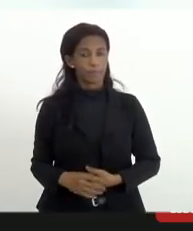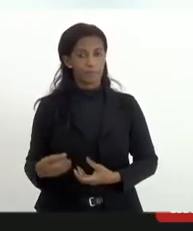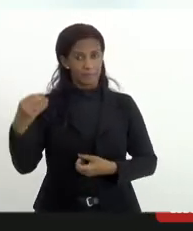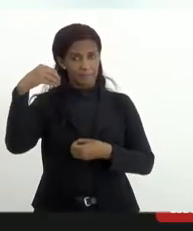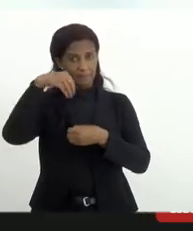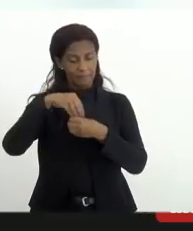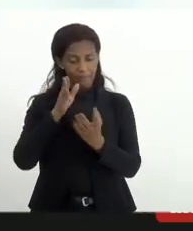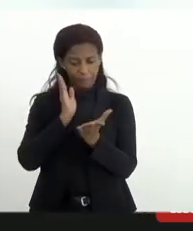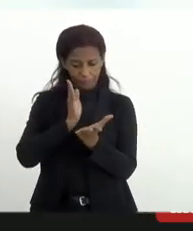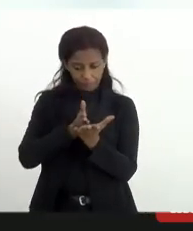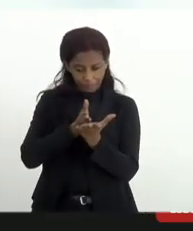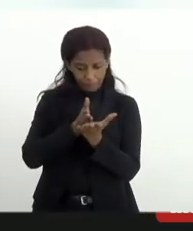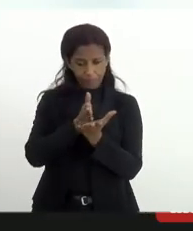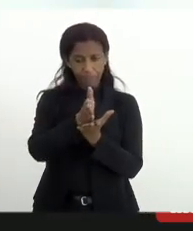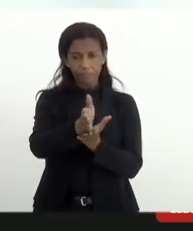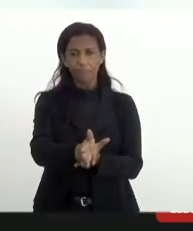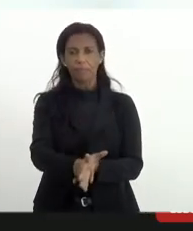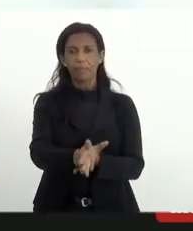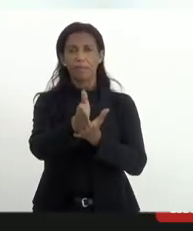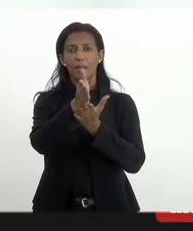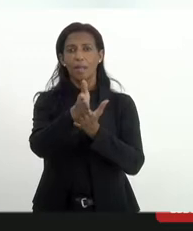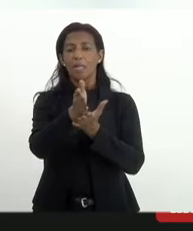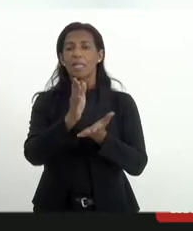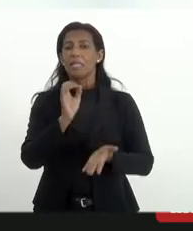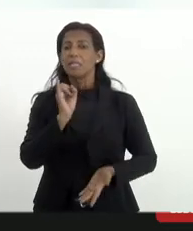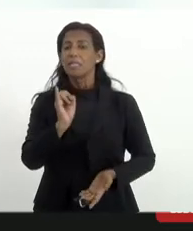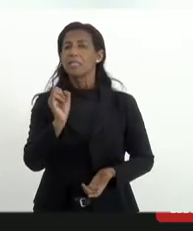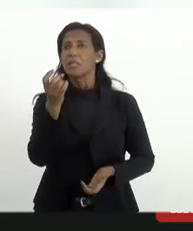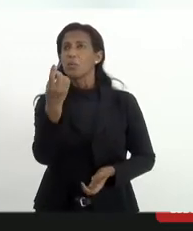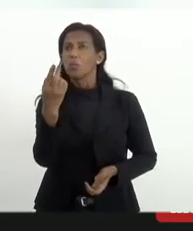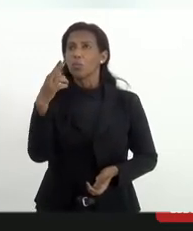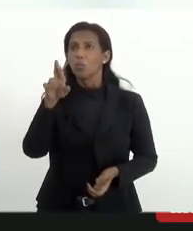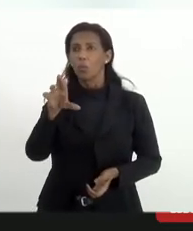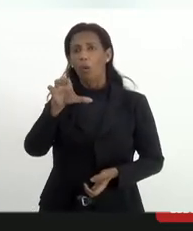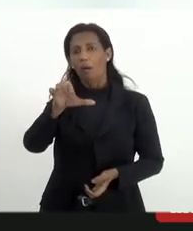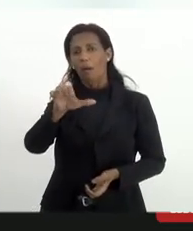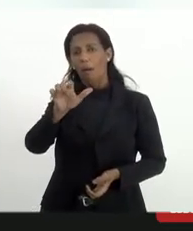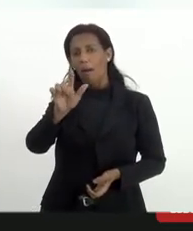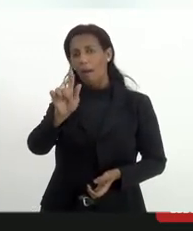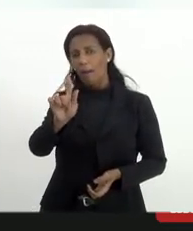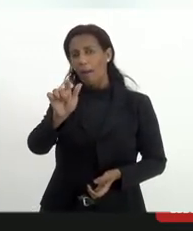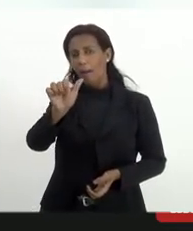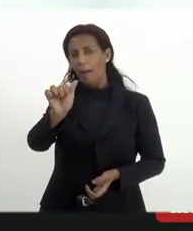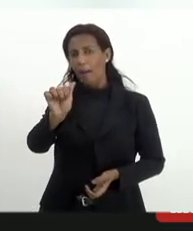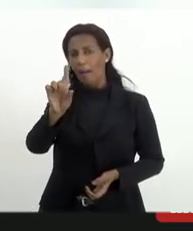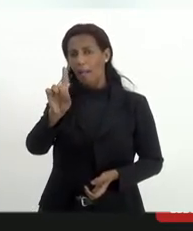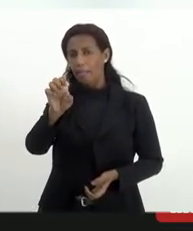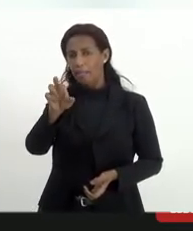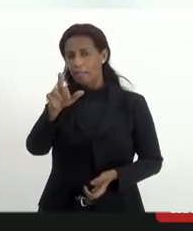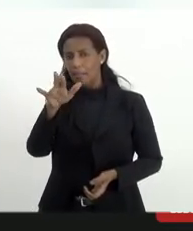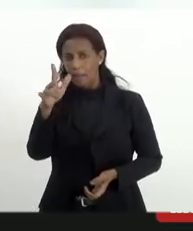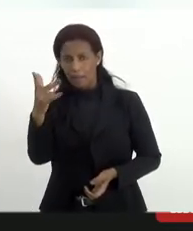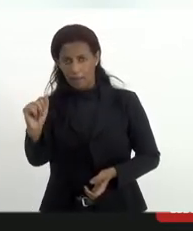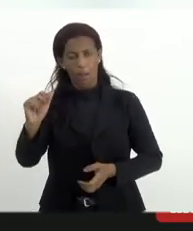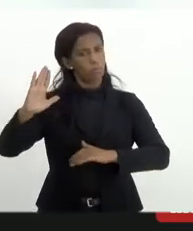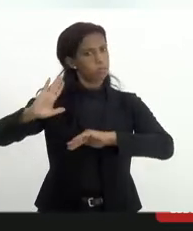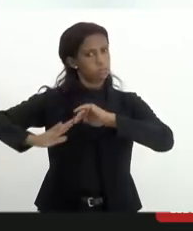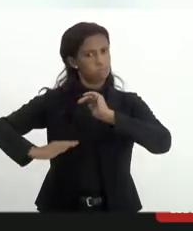linha, se o doutor Gadelha, os seus